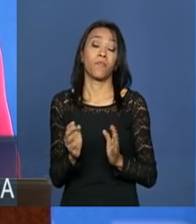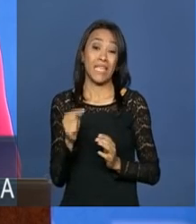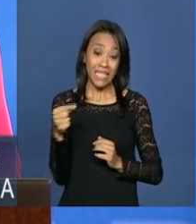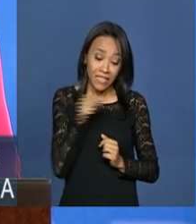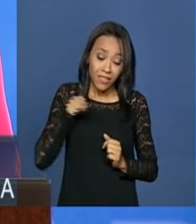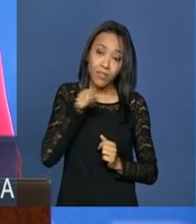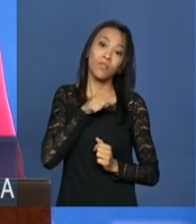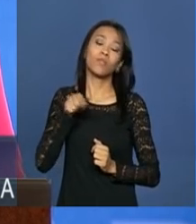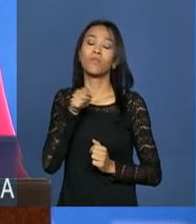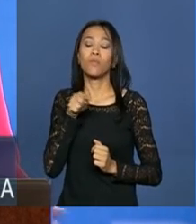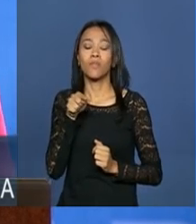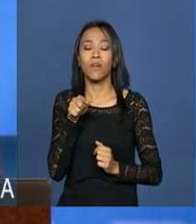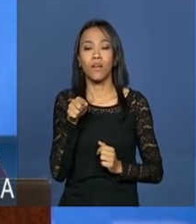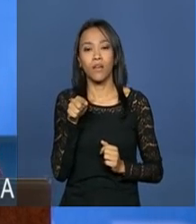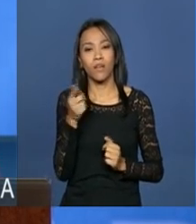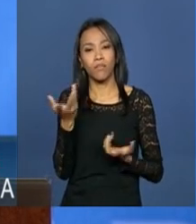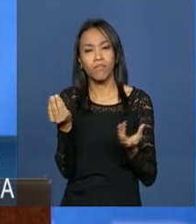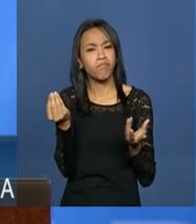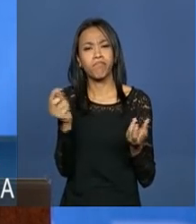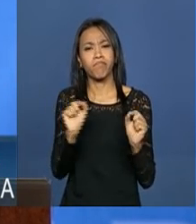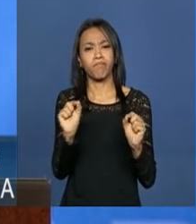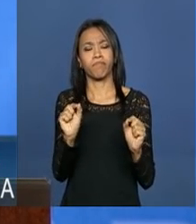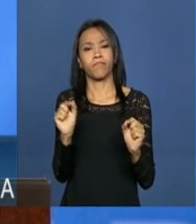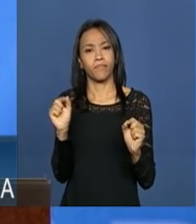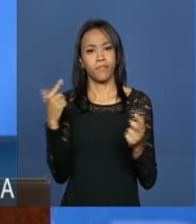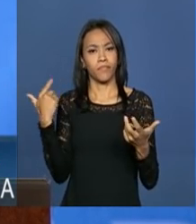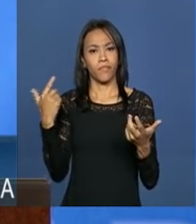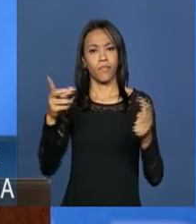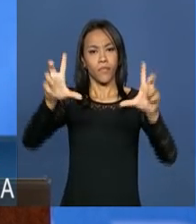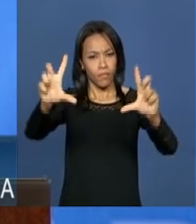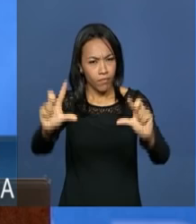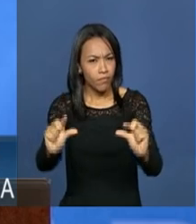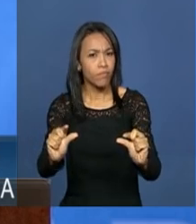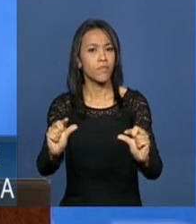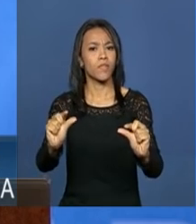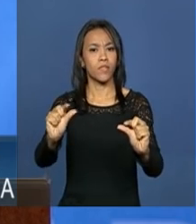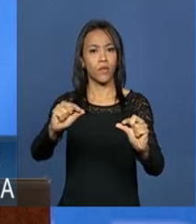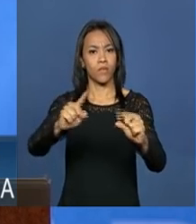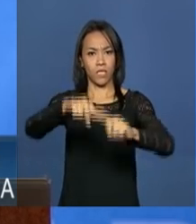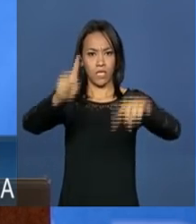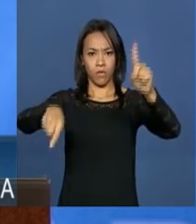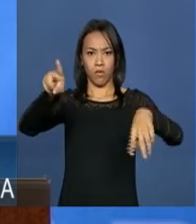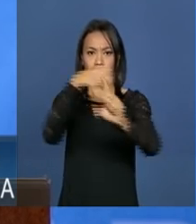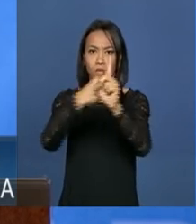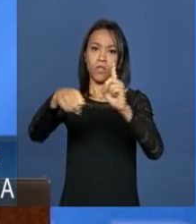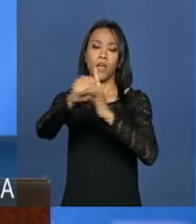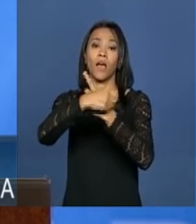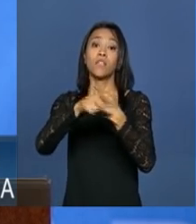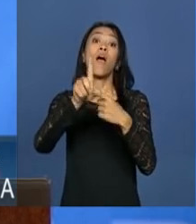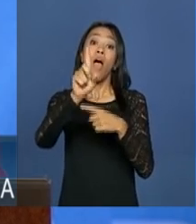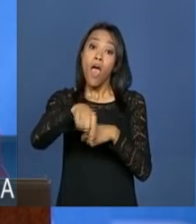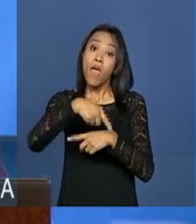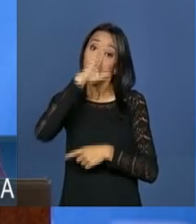Essa questão da construção e da redução das desigualdades foi